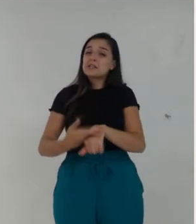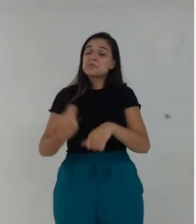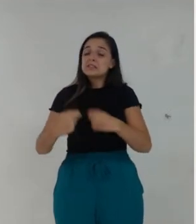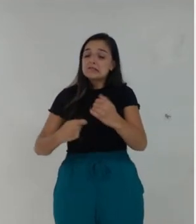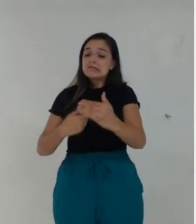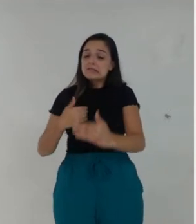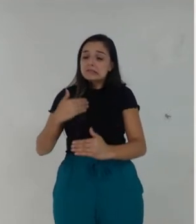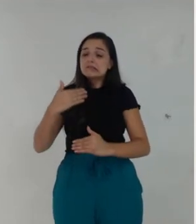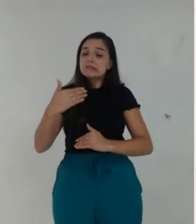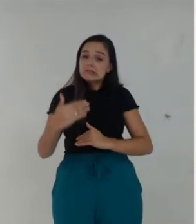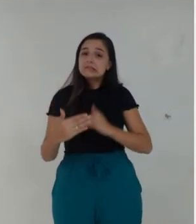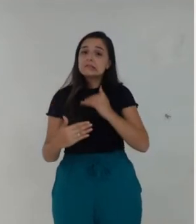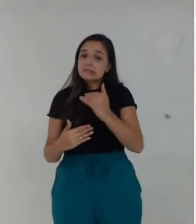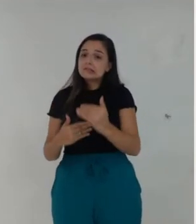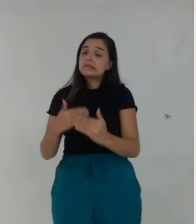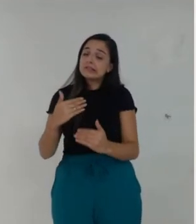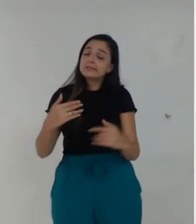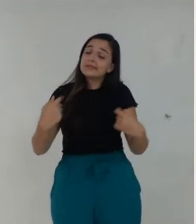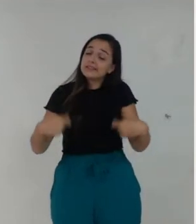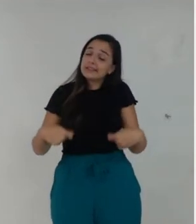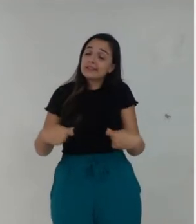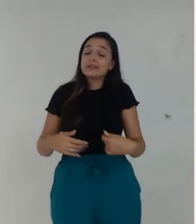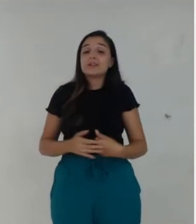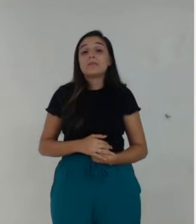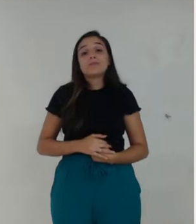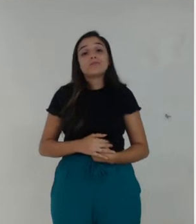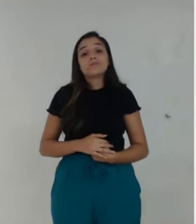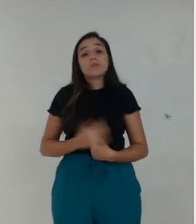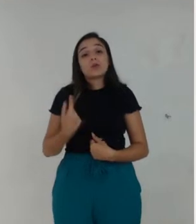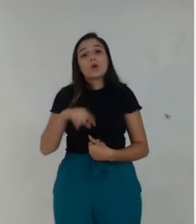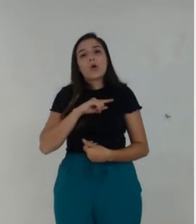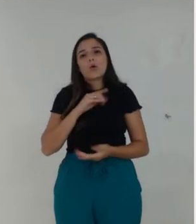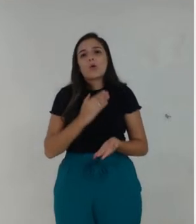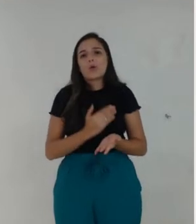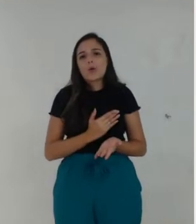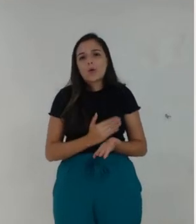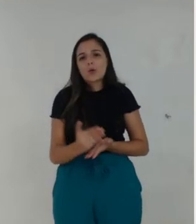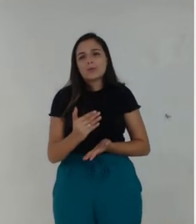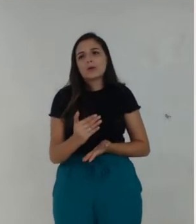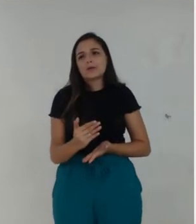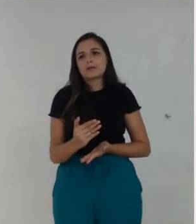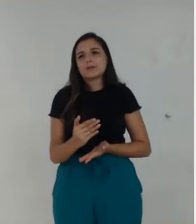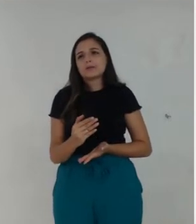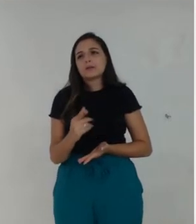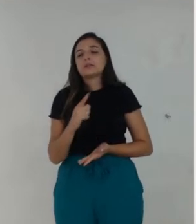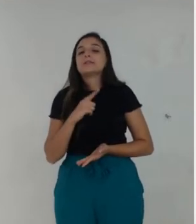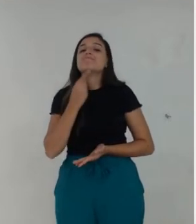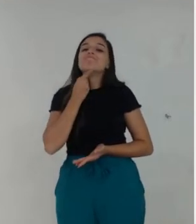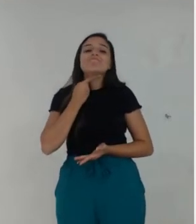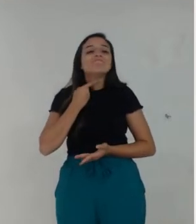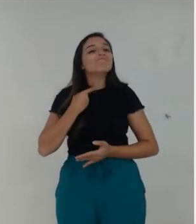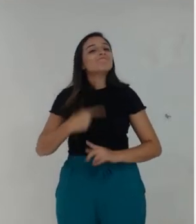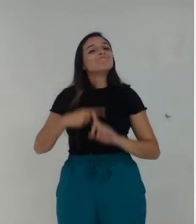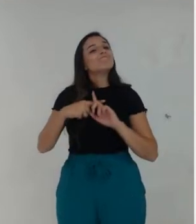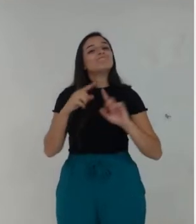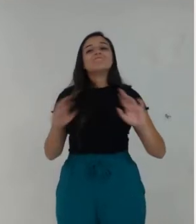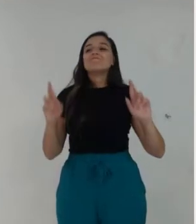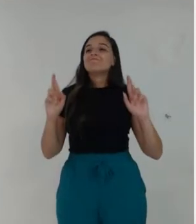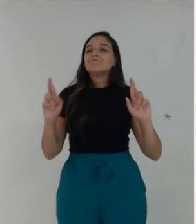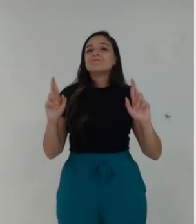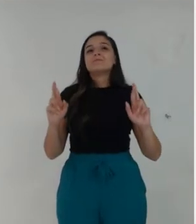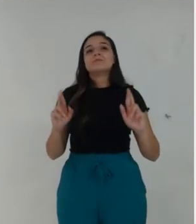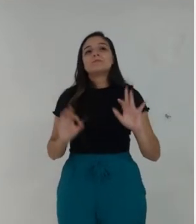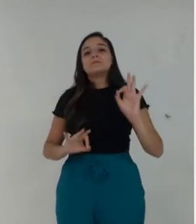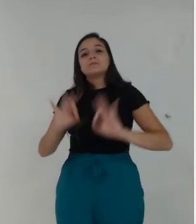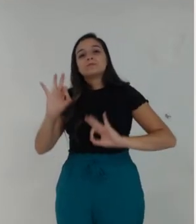né? Então, no início, a gente começou, né, com toda a boa vontade, né, a fazer os verbetes durante